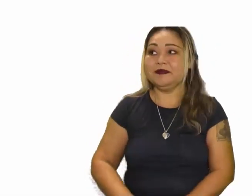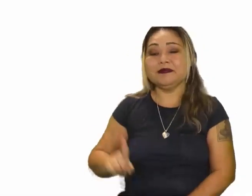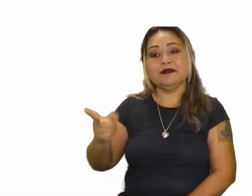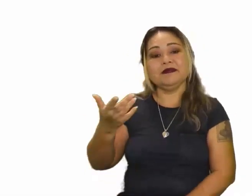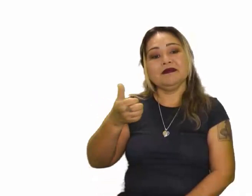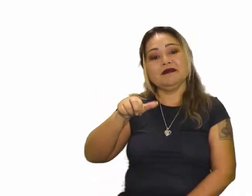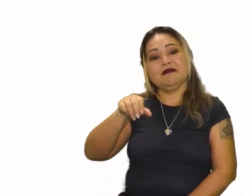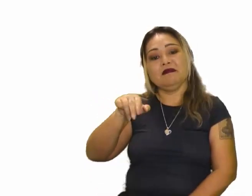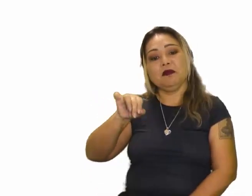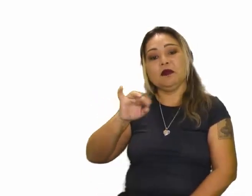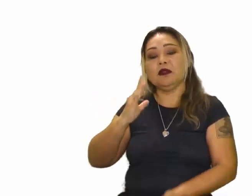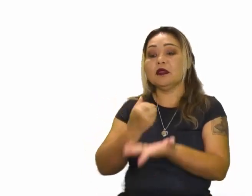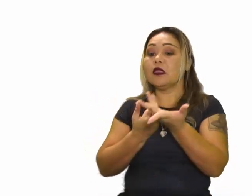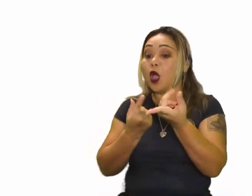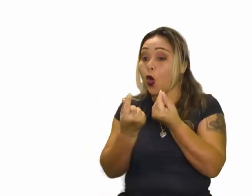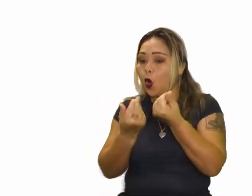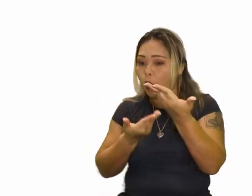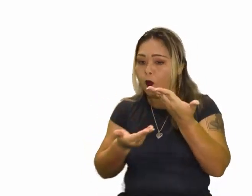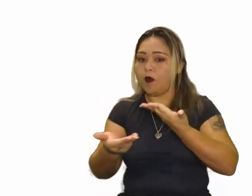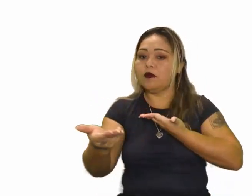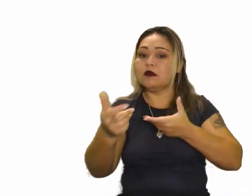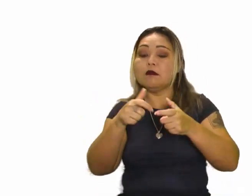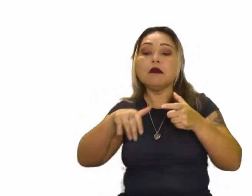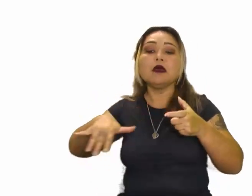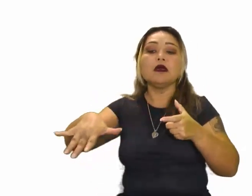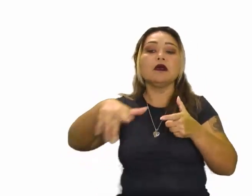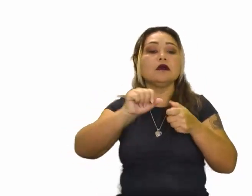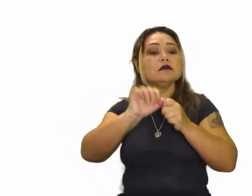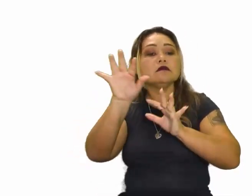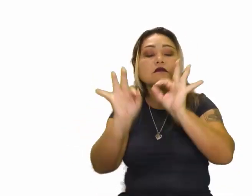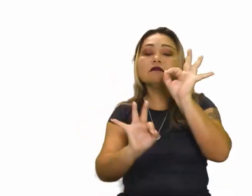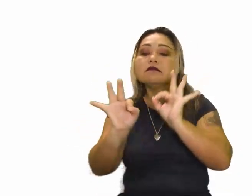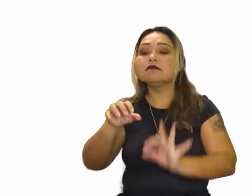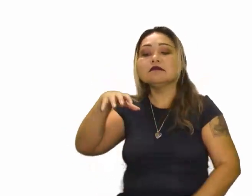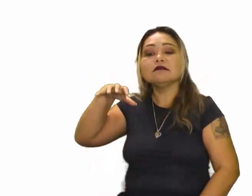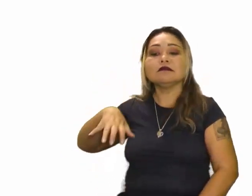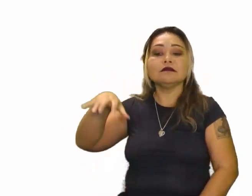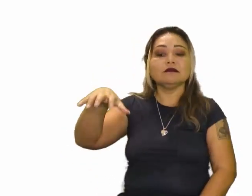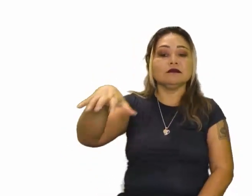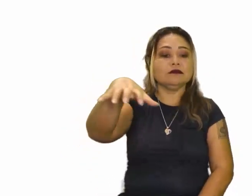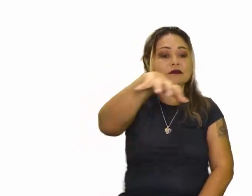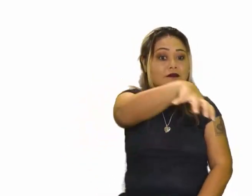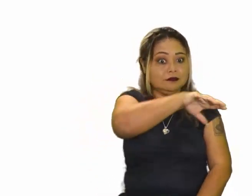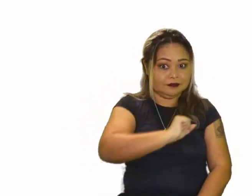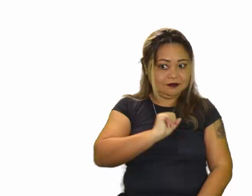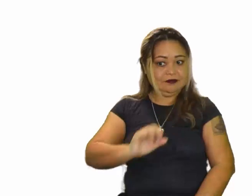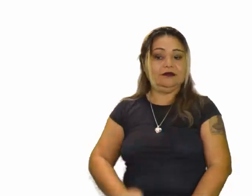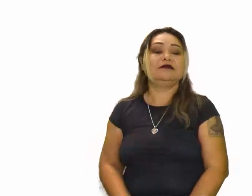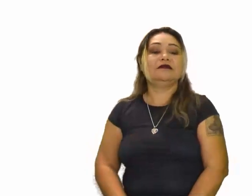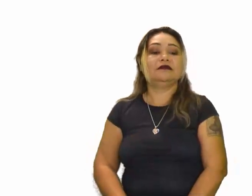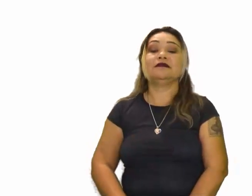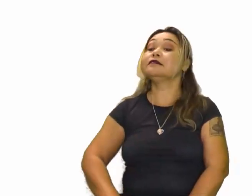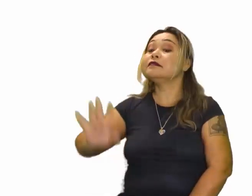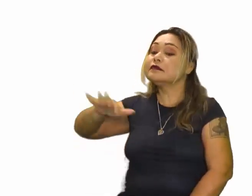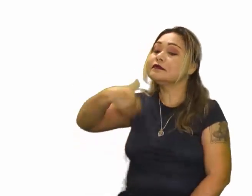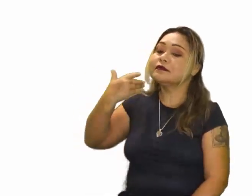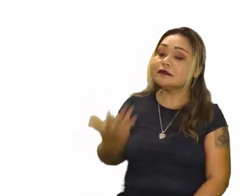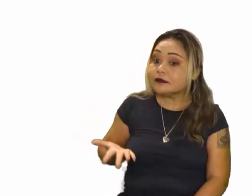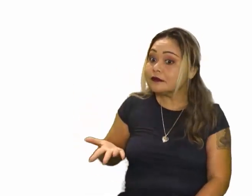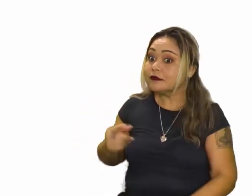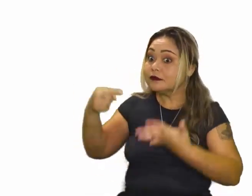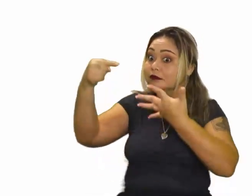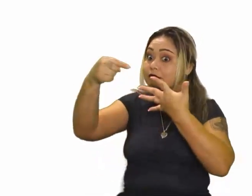Os ranários comerciais, em sua maioria, são constituídos por vários setores. Quais são